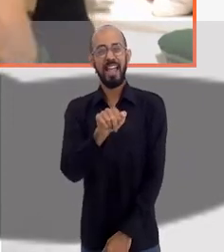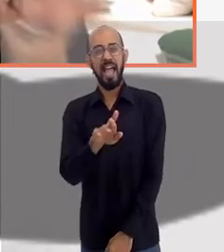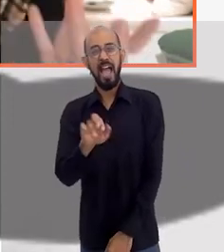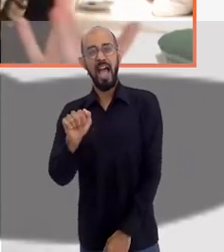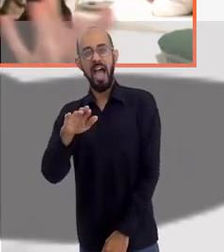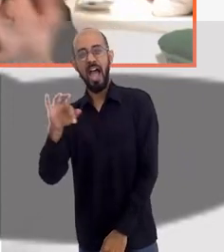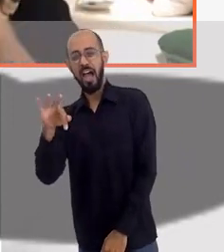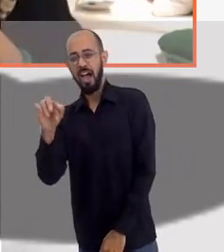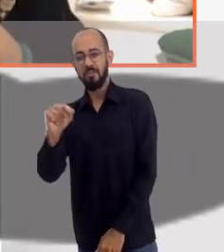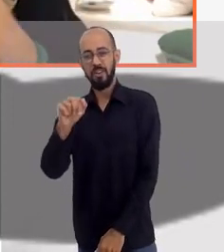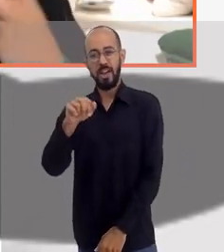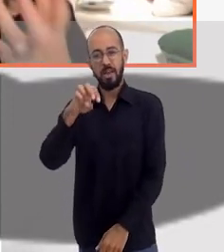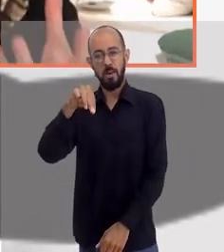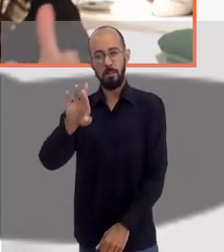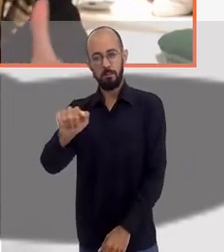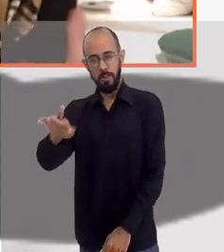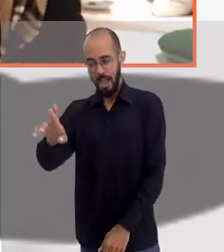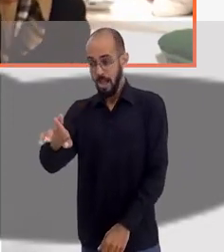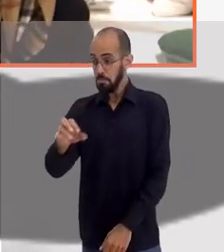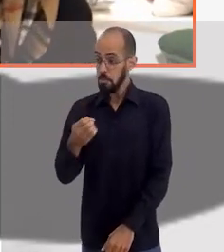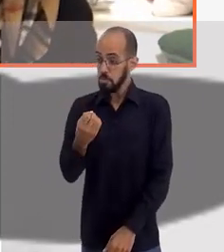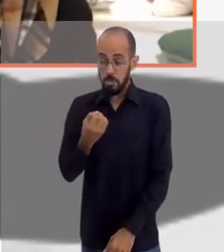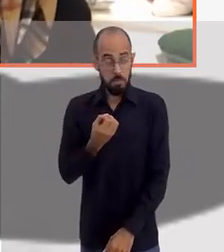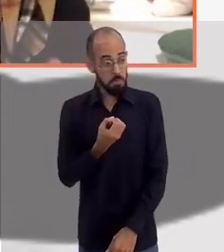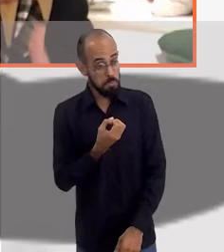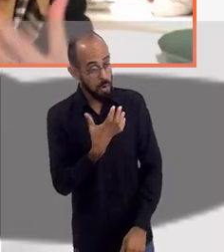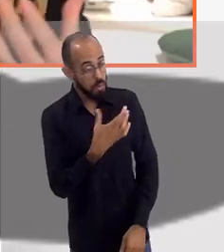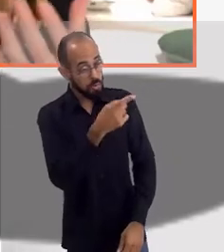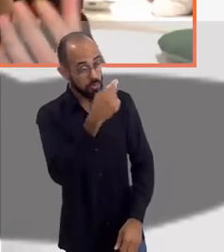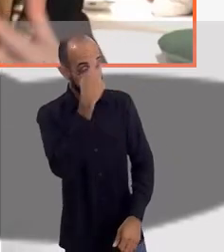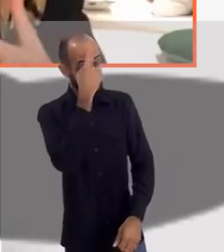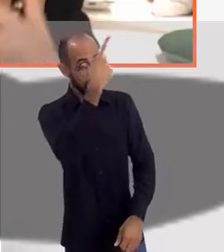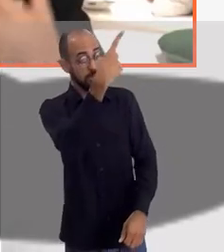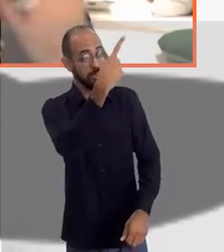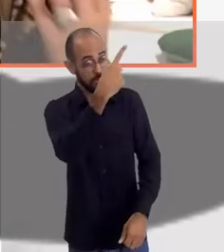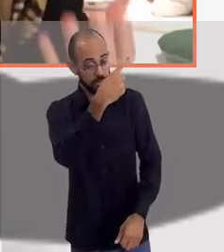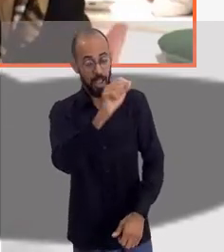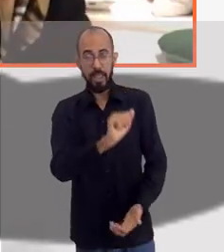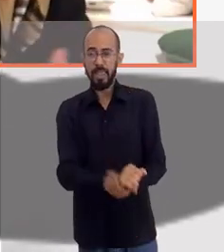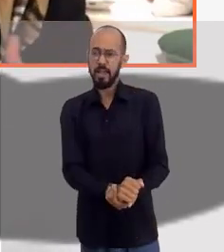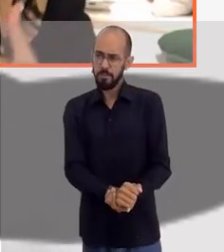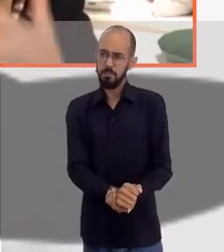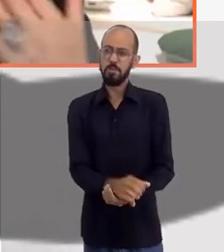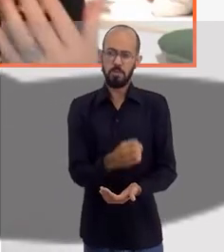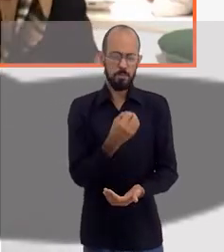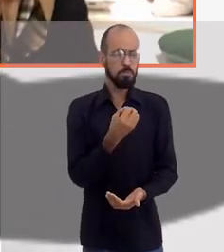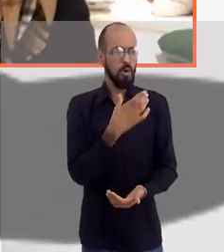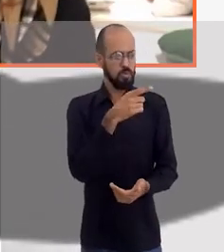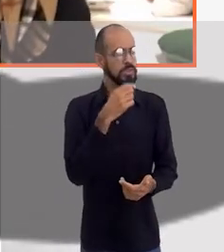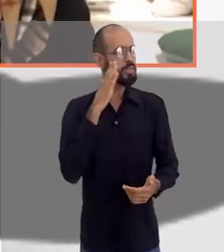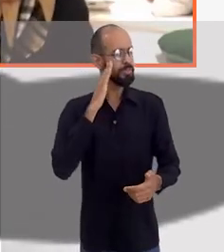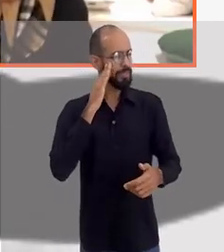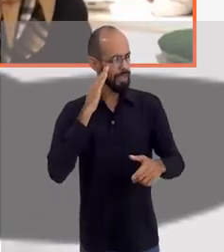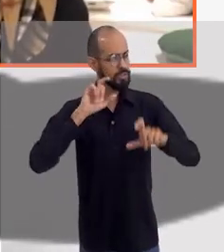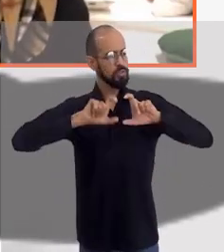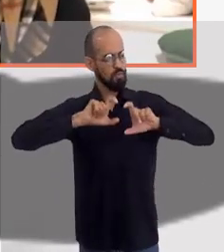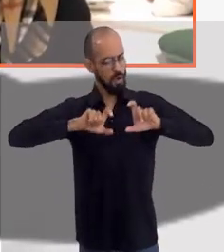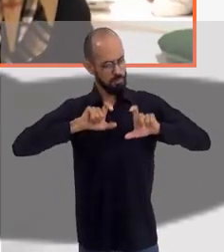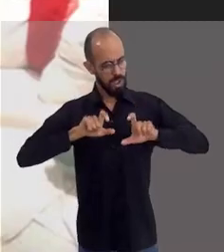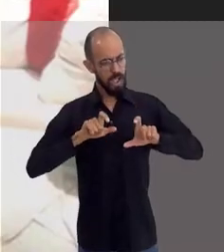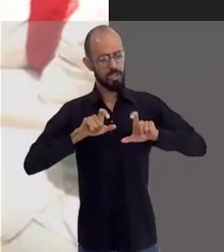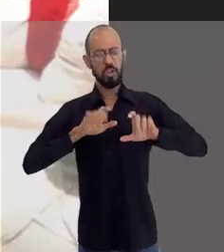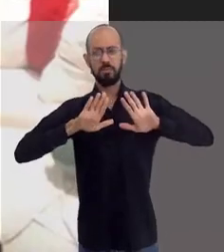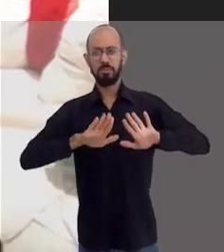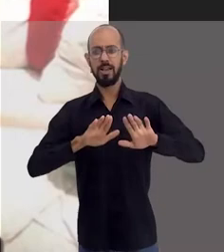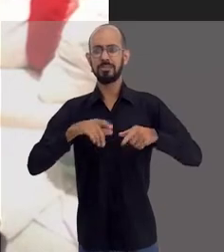tem então esse pensamento assim vamos dizer à lúdico né porque além de você ser o cara genial que entende de informática que pode se